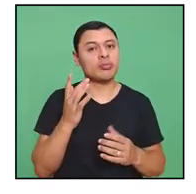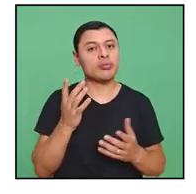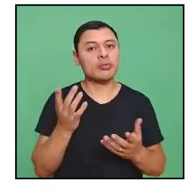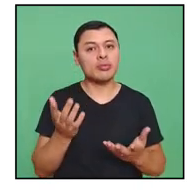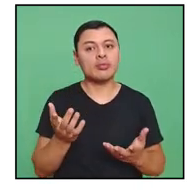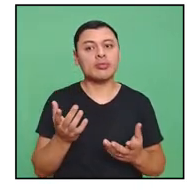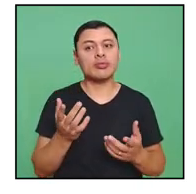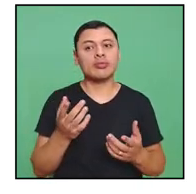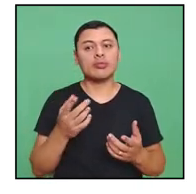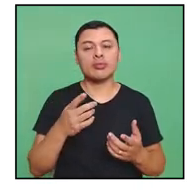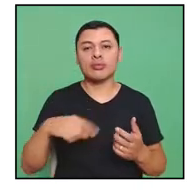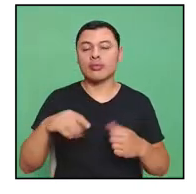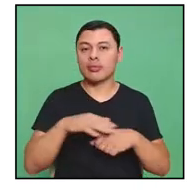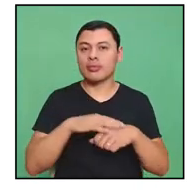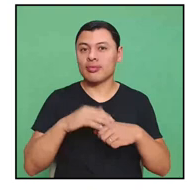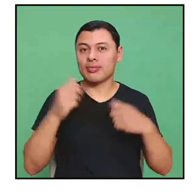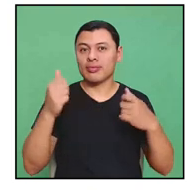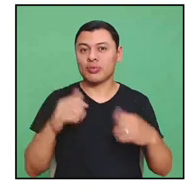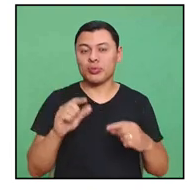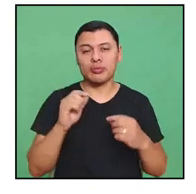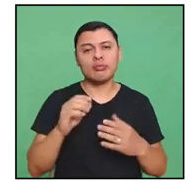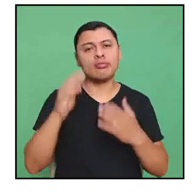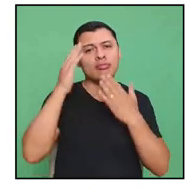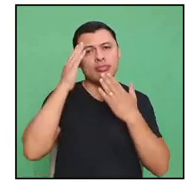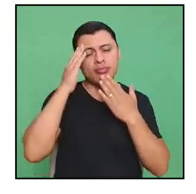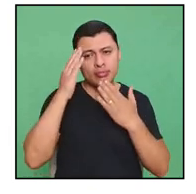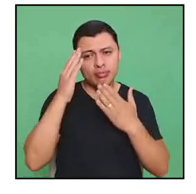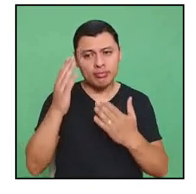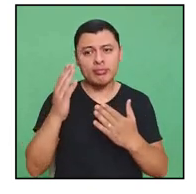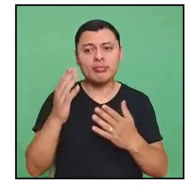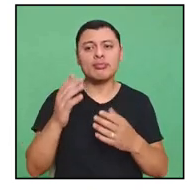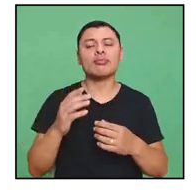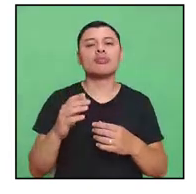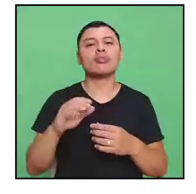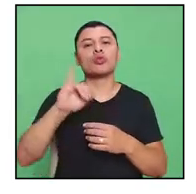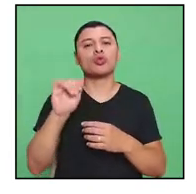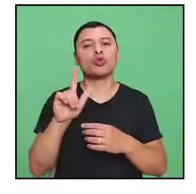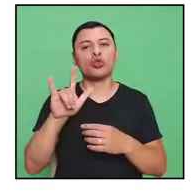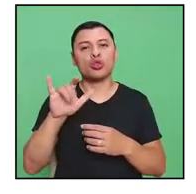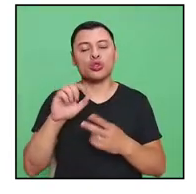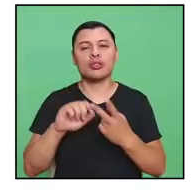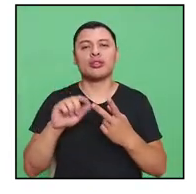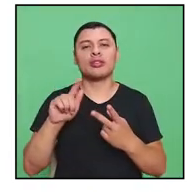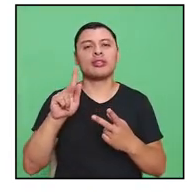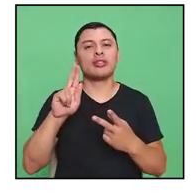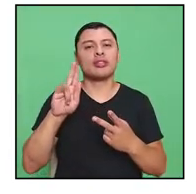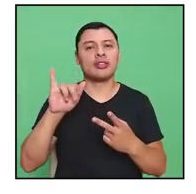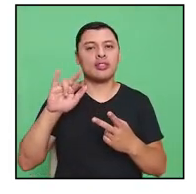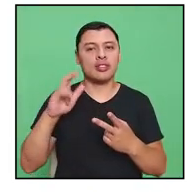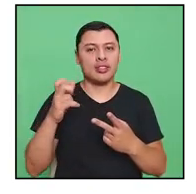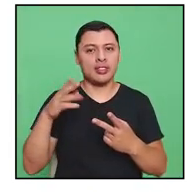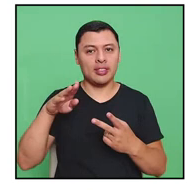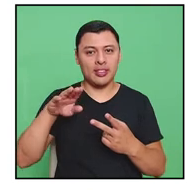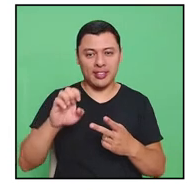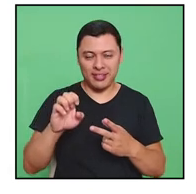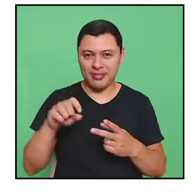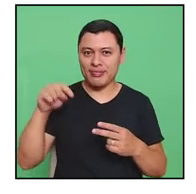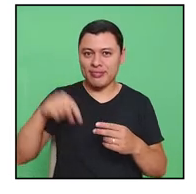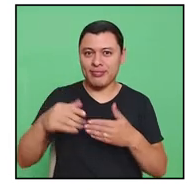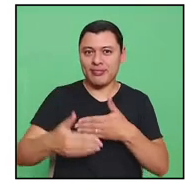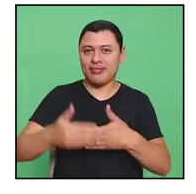para a gente falar. Queria agradecer muito a Júlia e o Gui, né, do Homeostasis, por